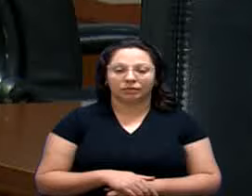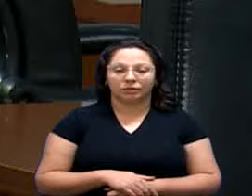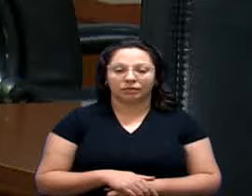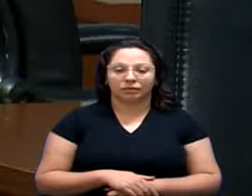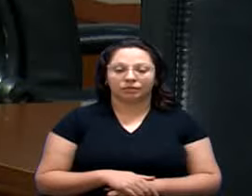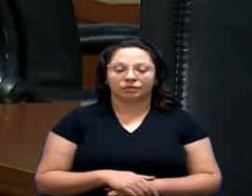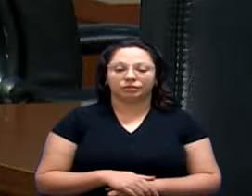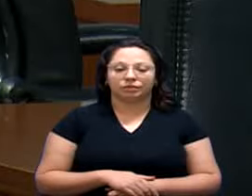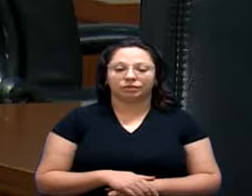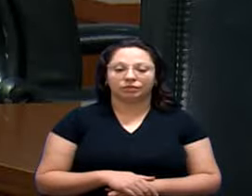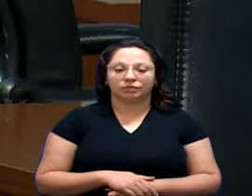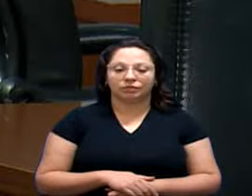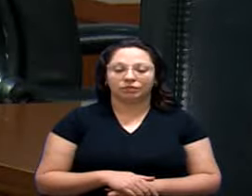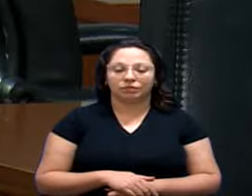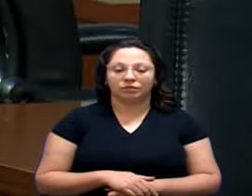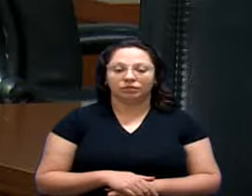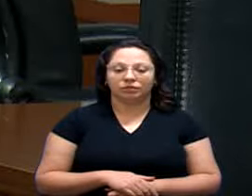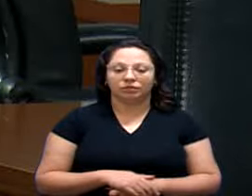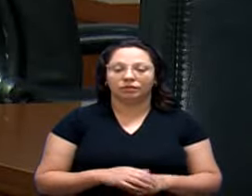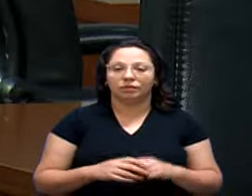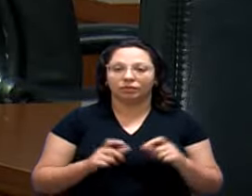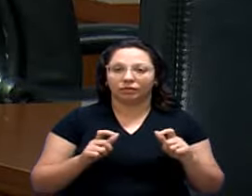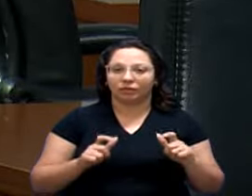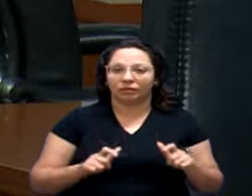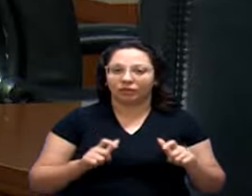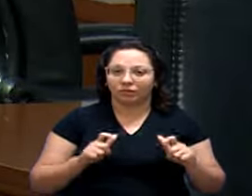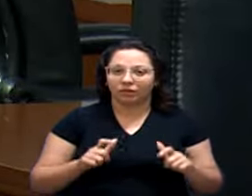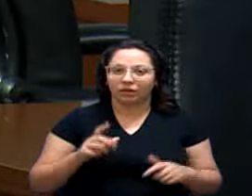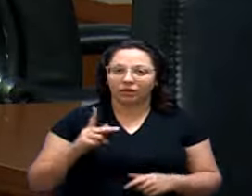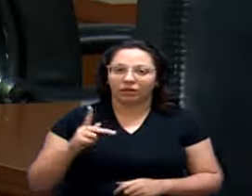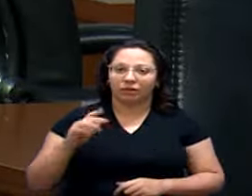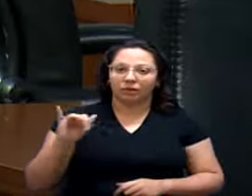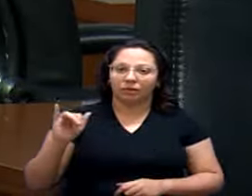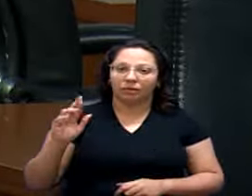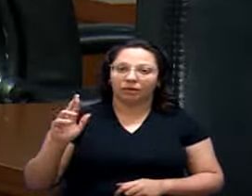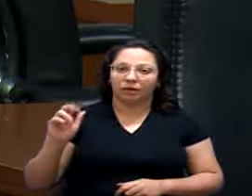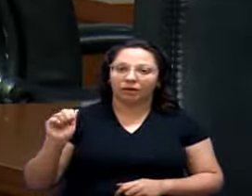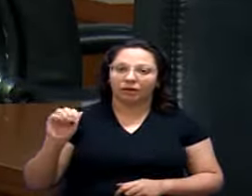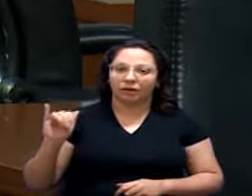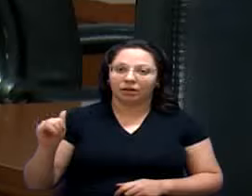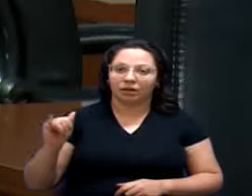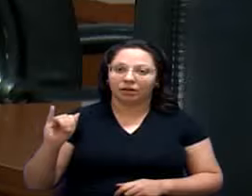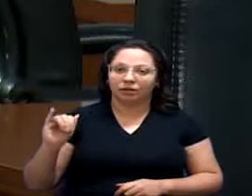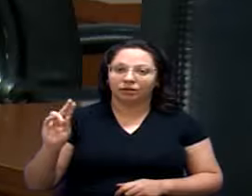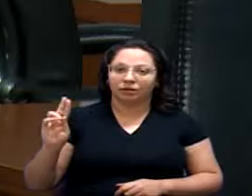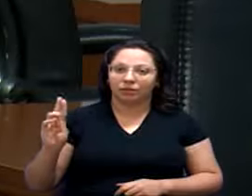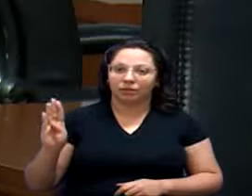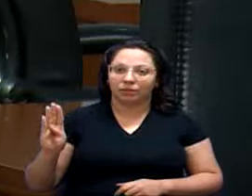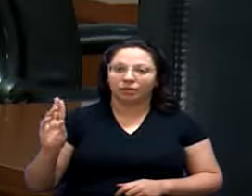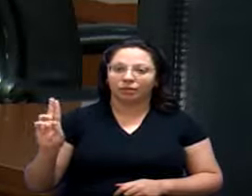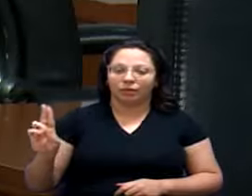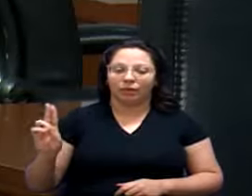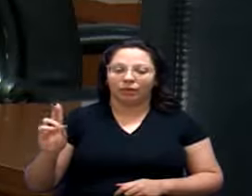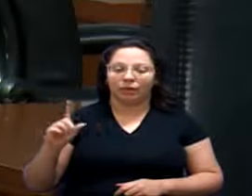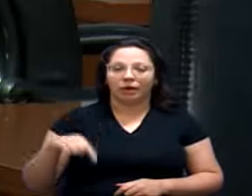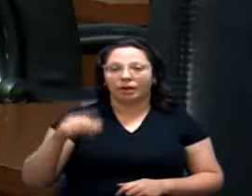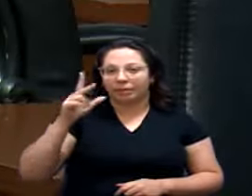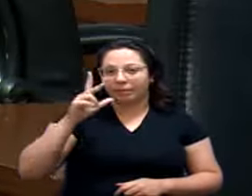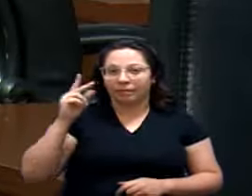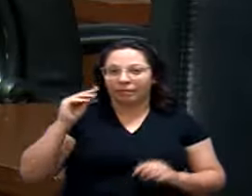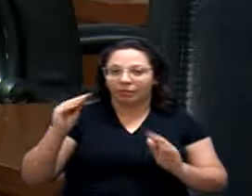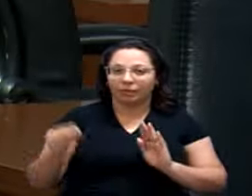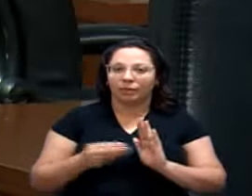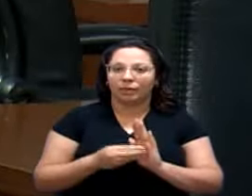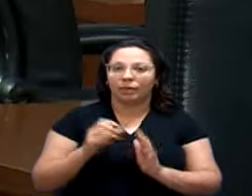essa região aqui eá a região do do Piraju né e a região onde a gente Colocou também a prefeitura propôs aí as